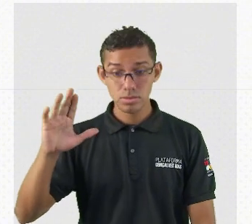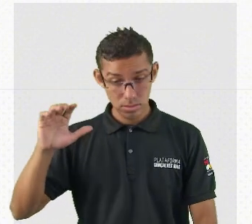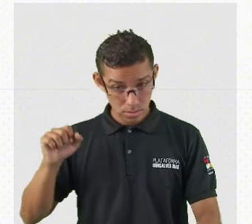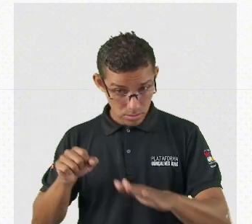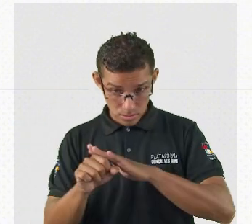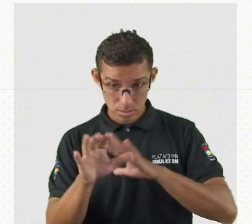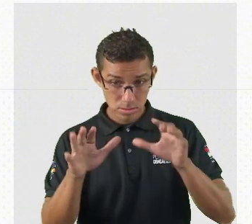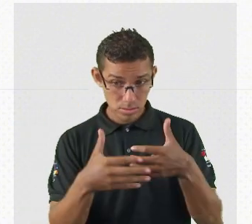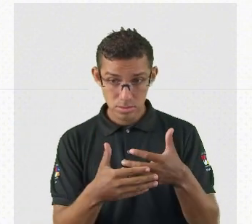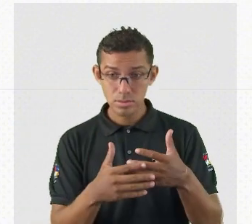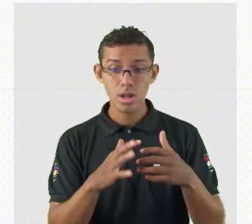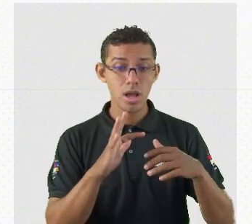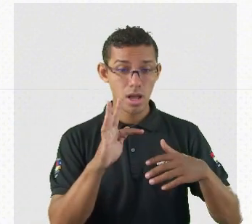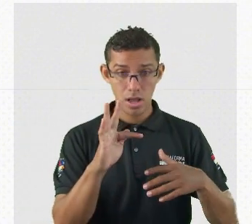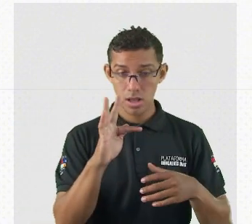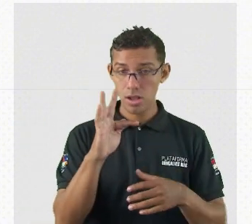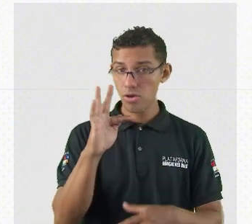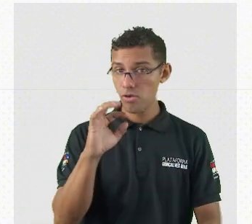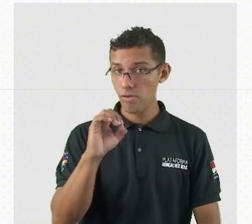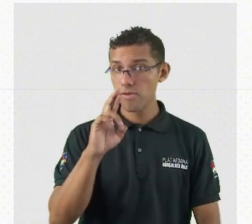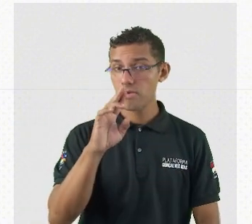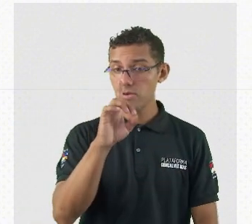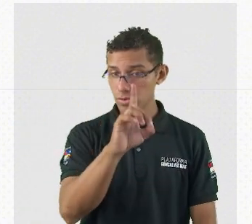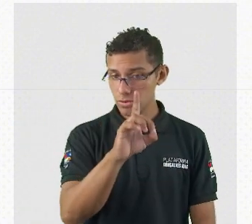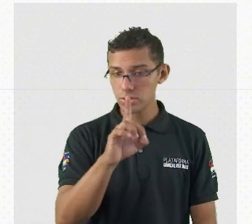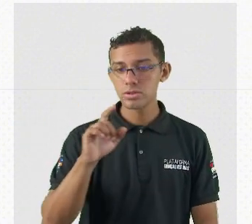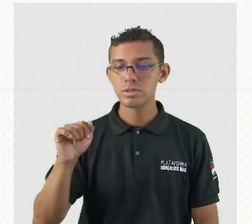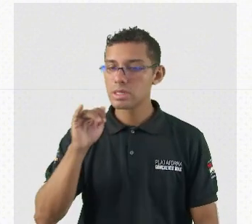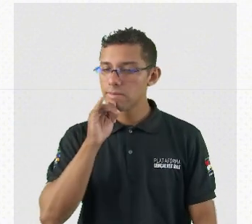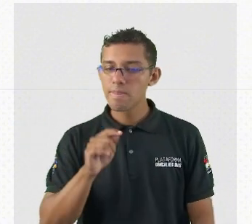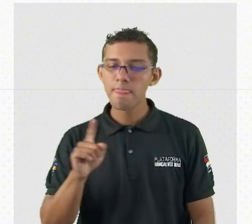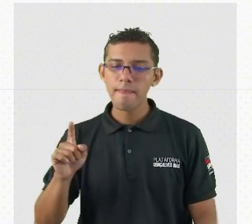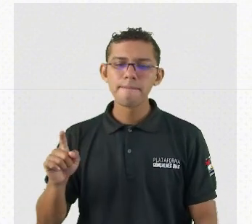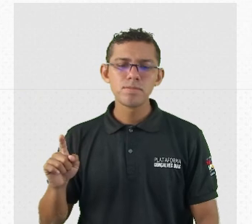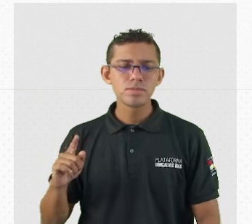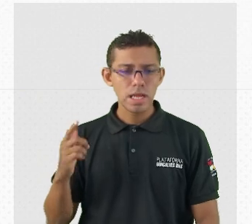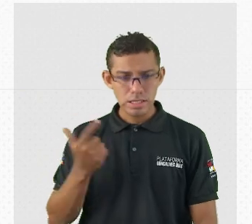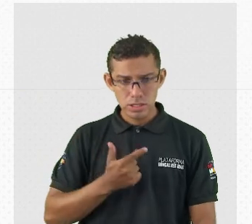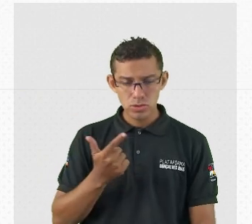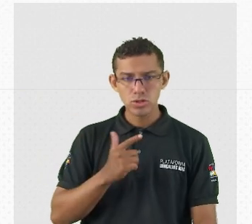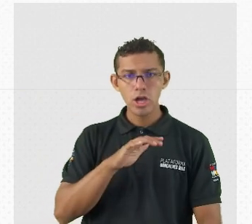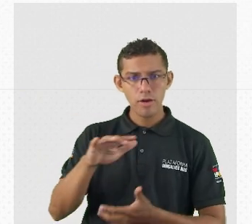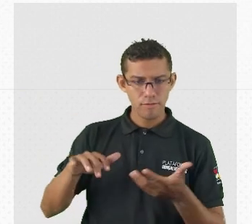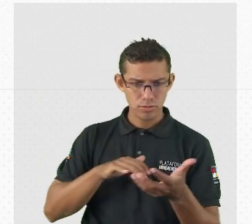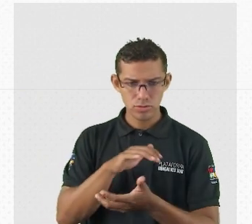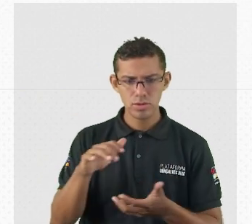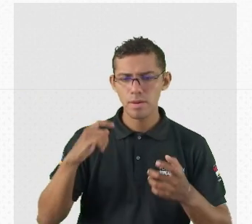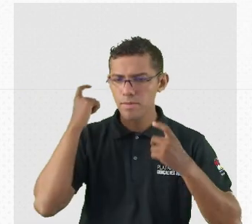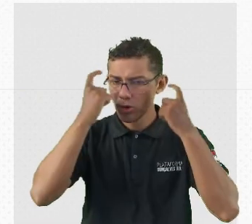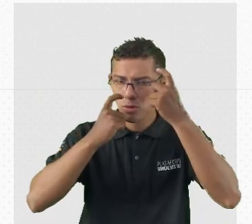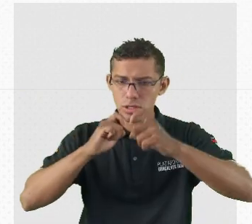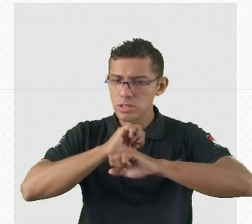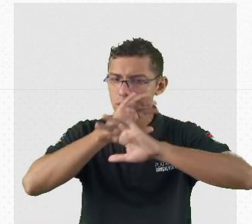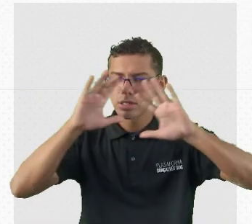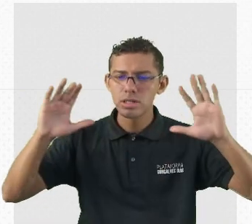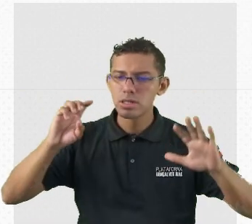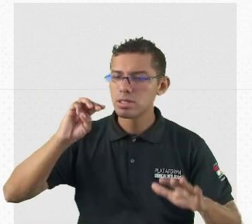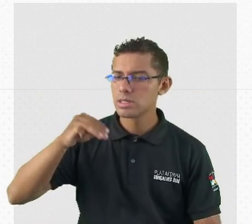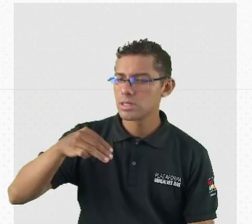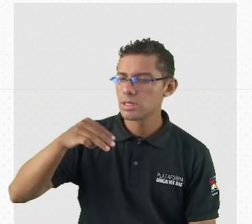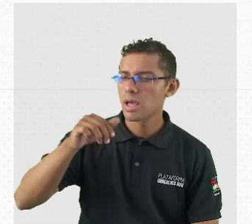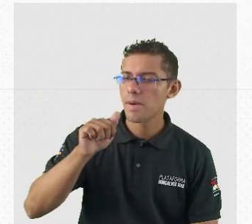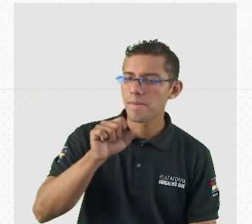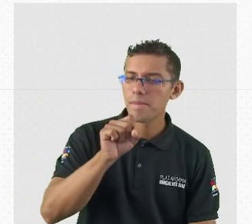implementado nas fábricas da Ford, de Henry Ford, né? A gente tem aqui na segunda revolução uma preocupação muito clara com a produção em massa, né?